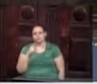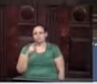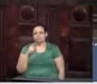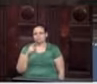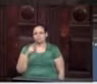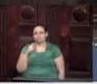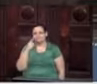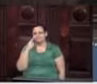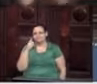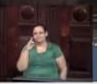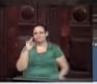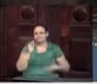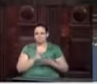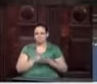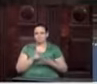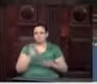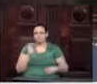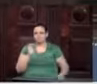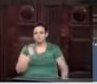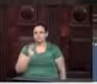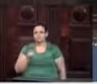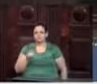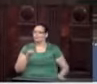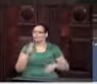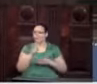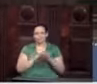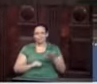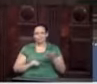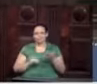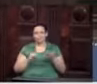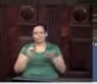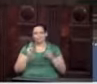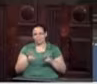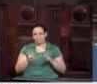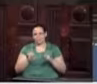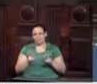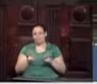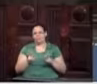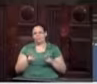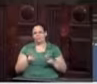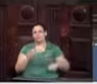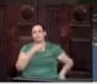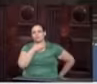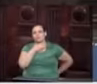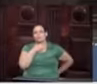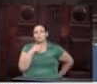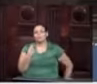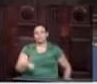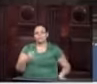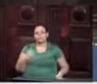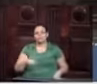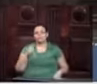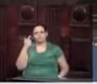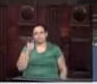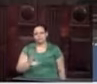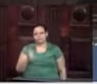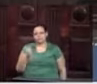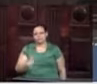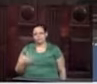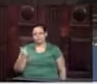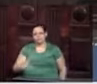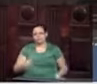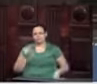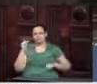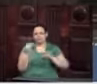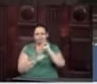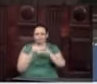confirmado que o modelo está falido. É preciso uma reformulação. E aí,